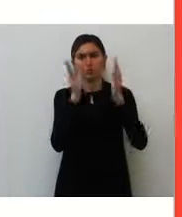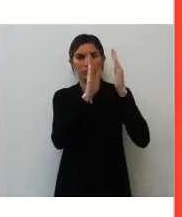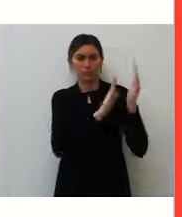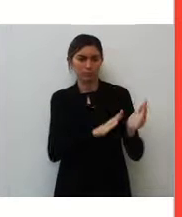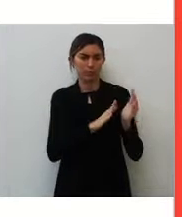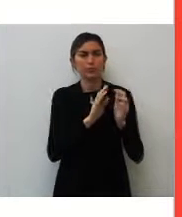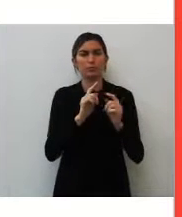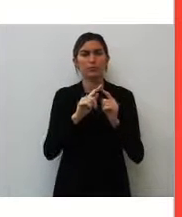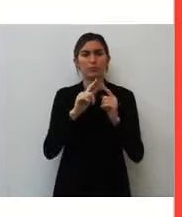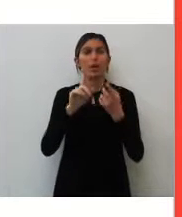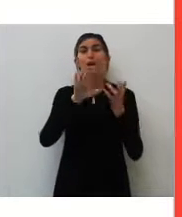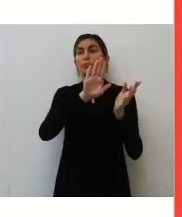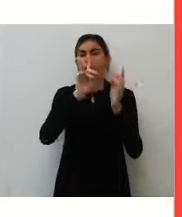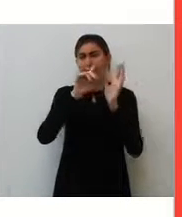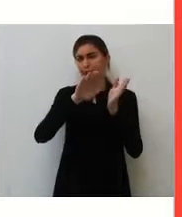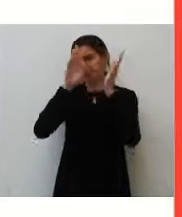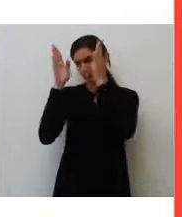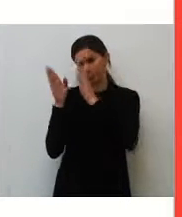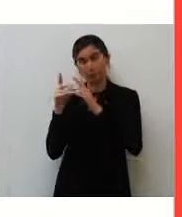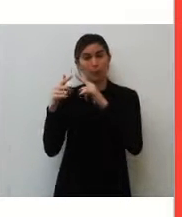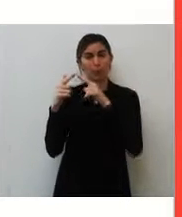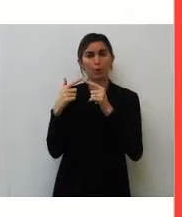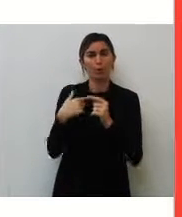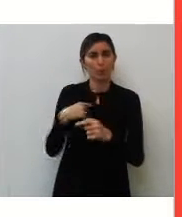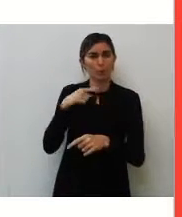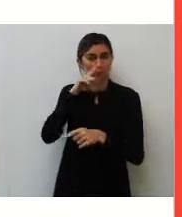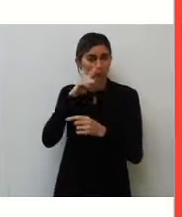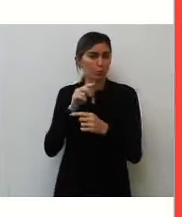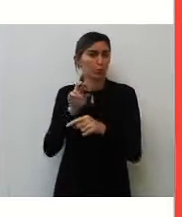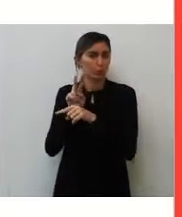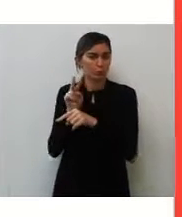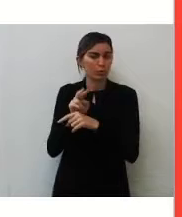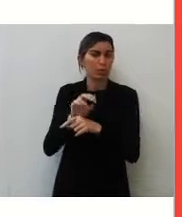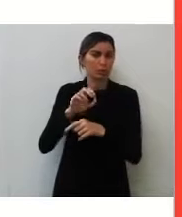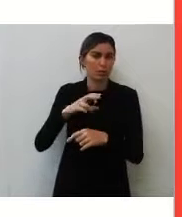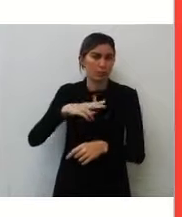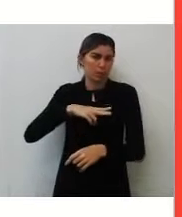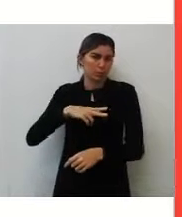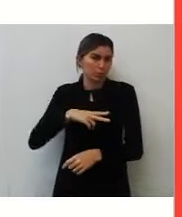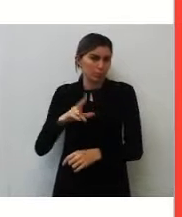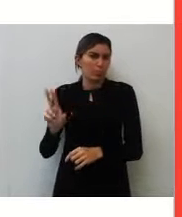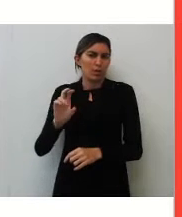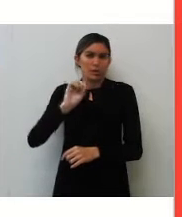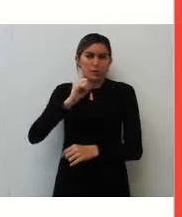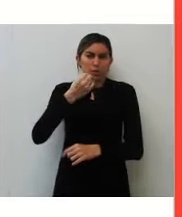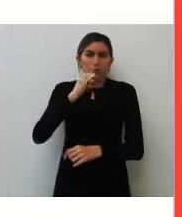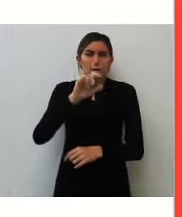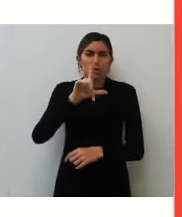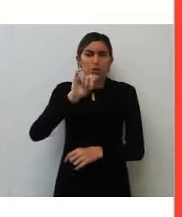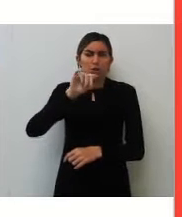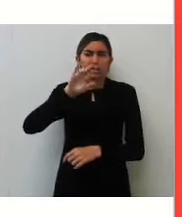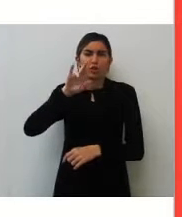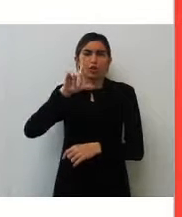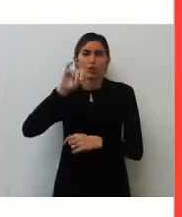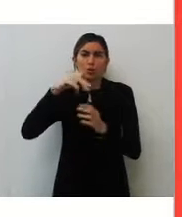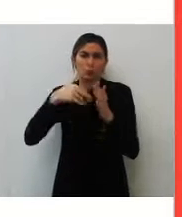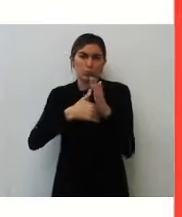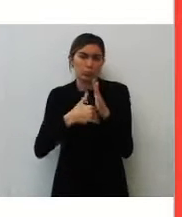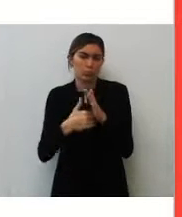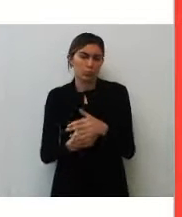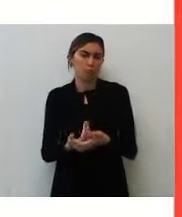foi são sigilosos e aí pessoal certo errado os